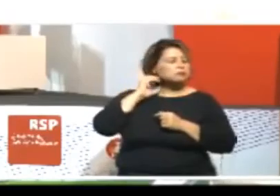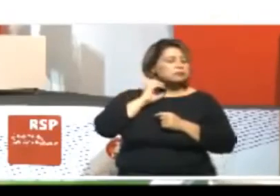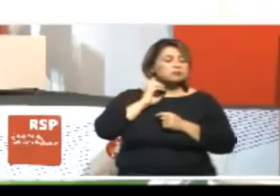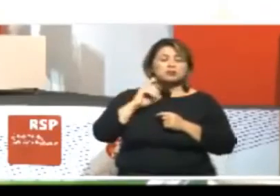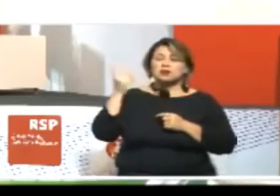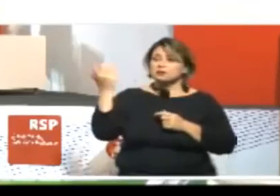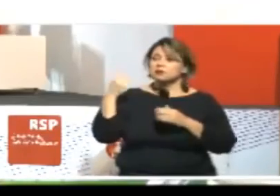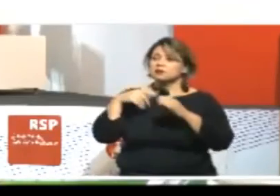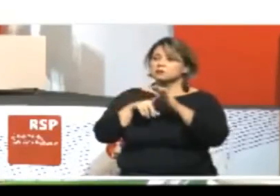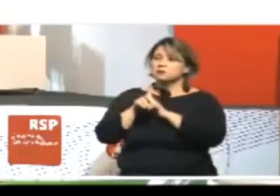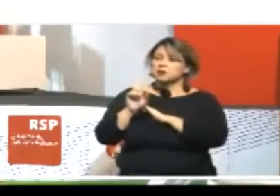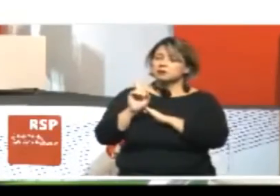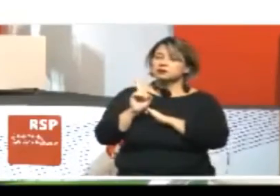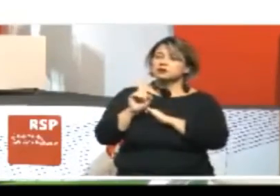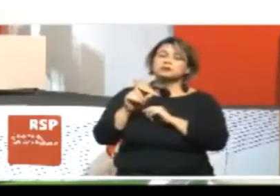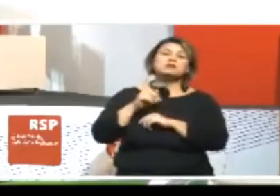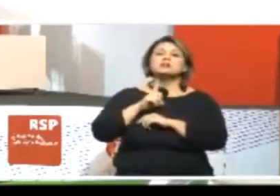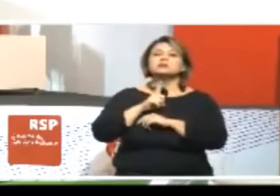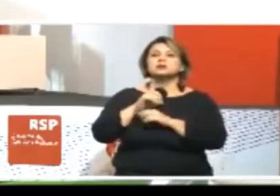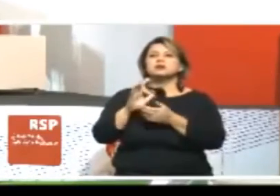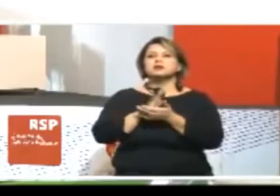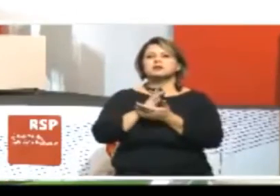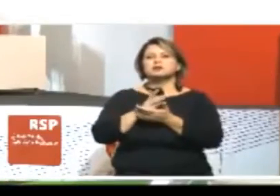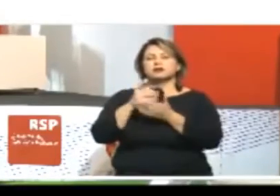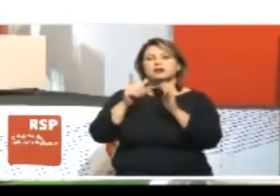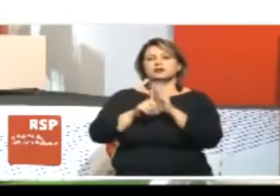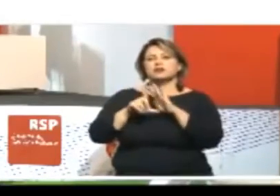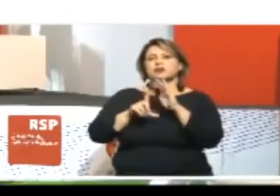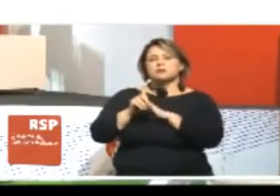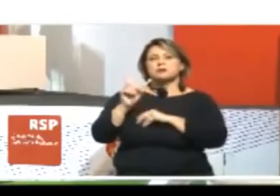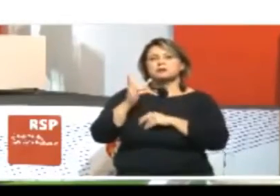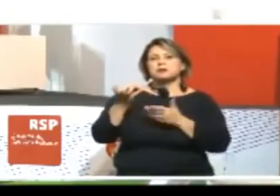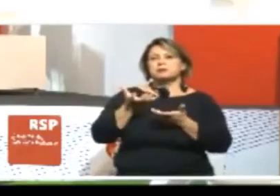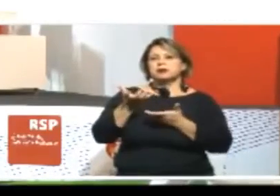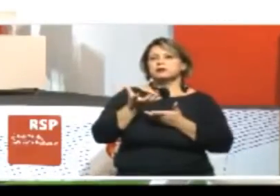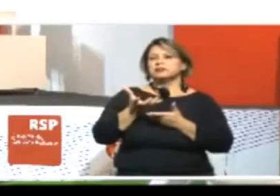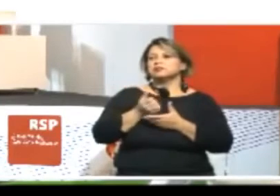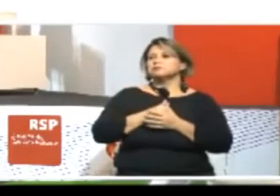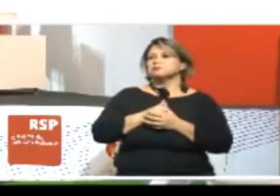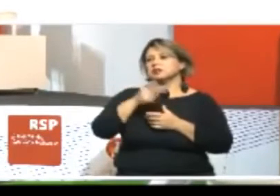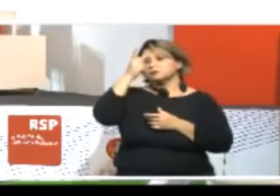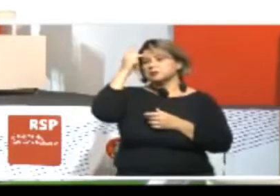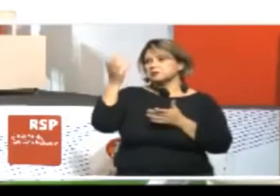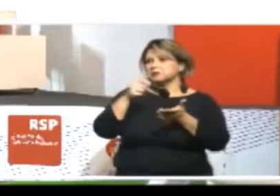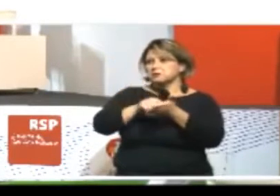perguntas e tenho aqui já uma primeira pergunta.